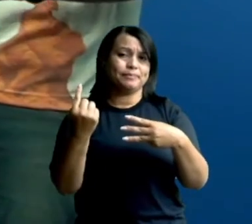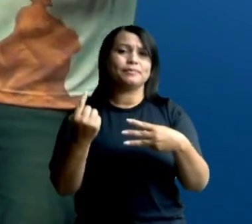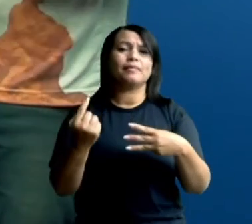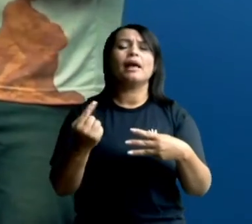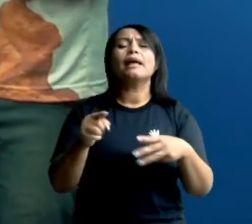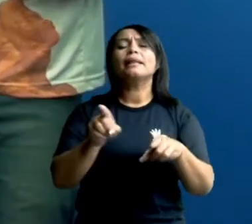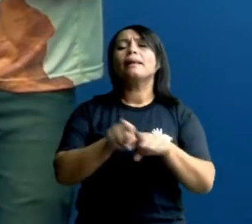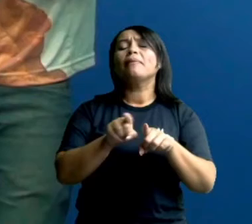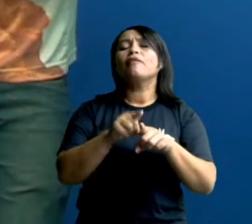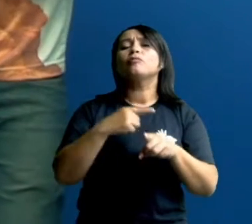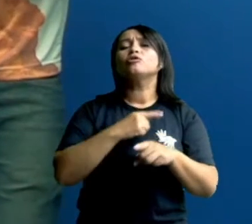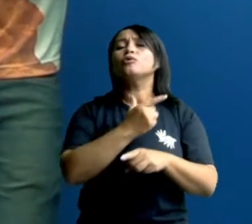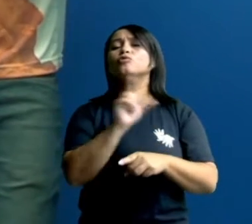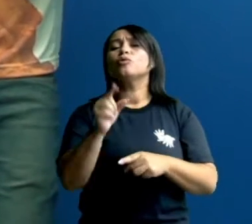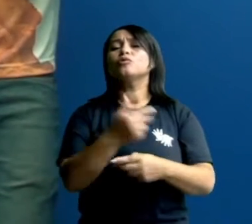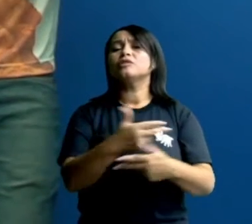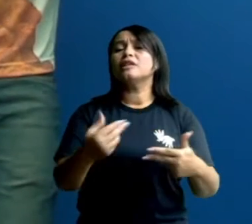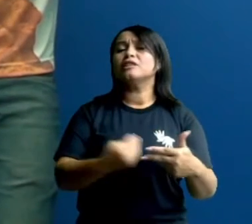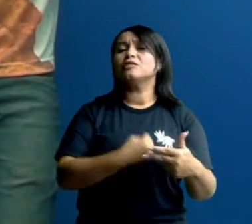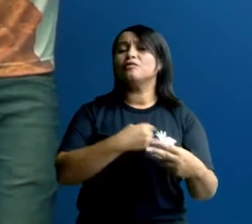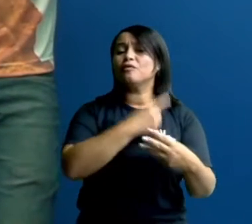célula, e os seres vivos